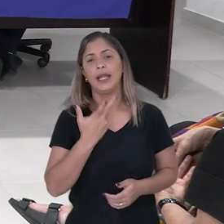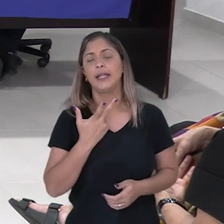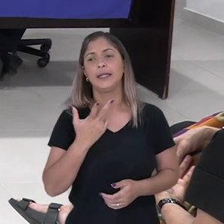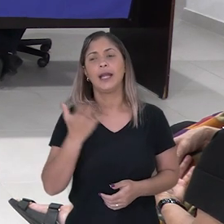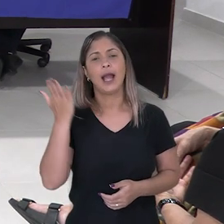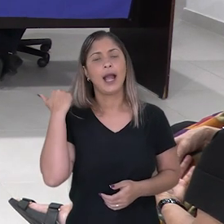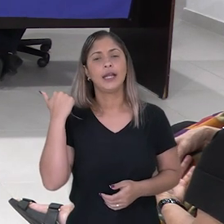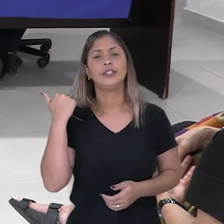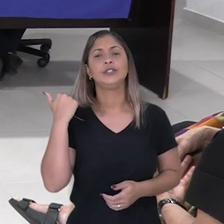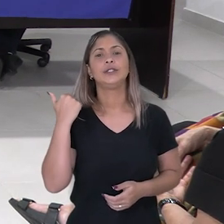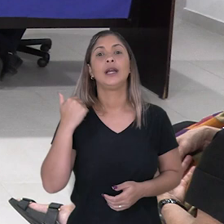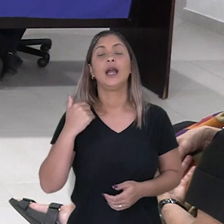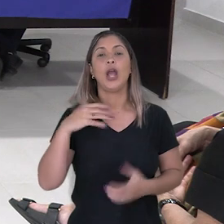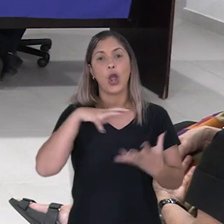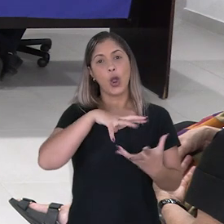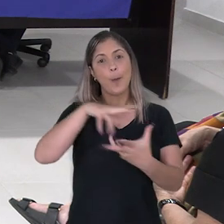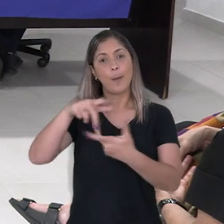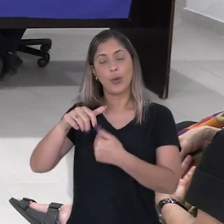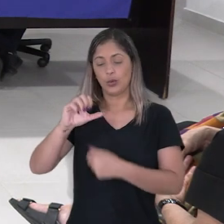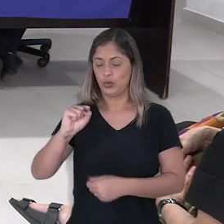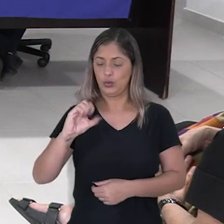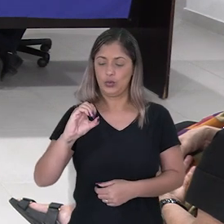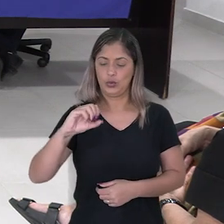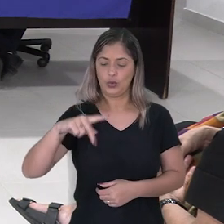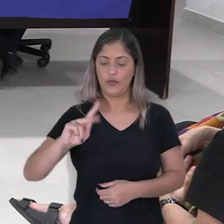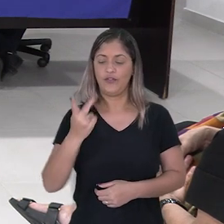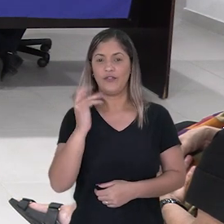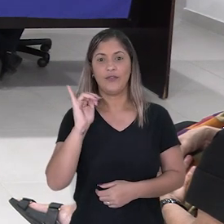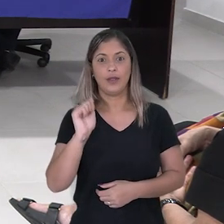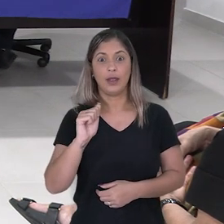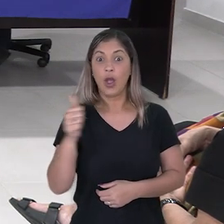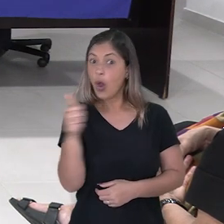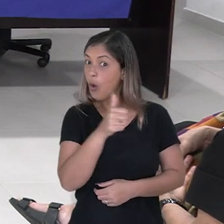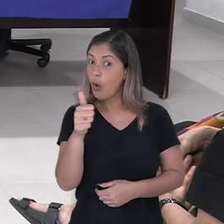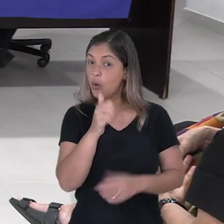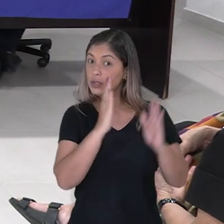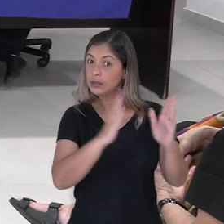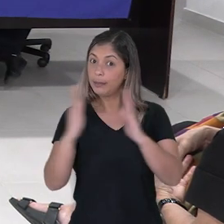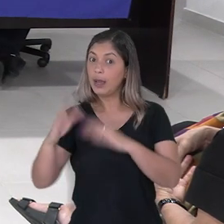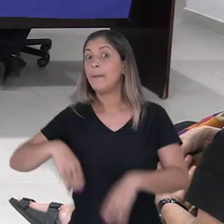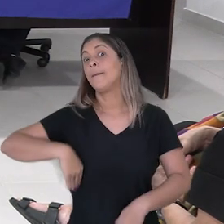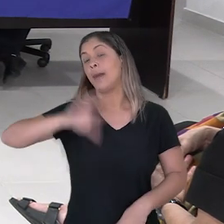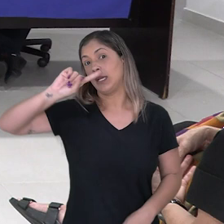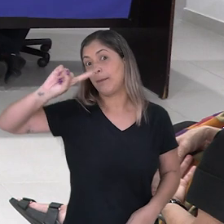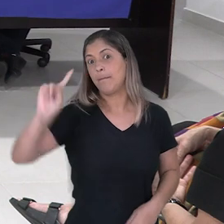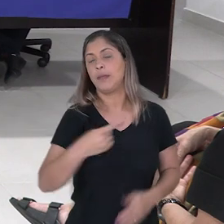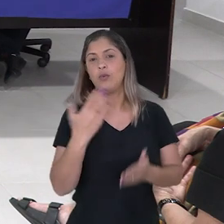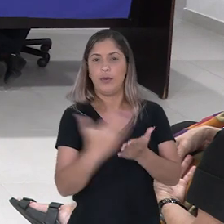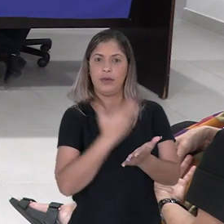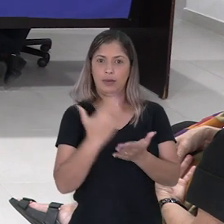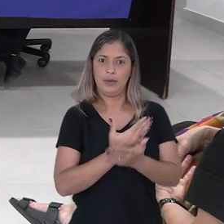que hoje de manhã a gente estava vendo O Mundo de Sofia, que é um livro grande. Aí ele ficou em 11 partes, deu mais de 1000 páginas em